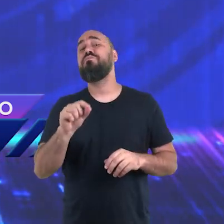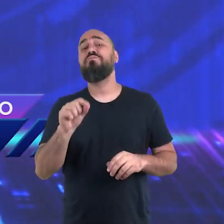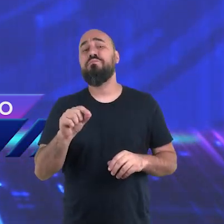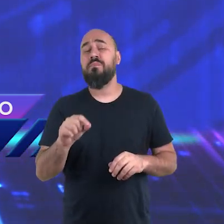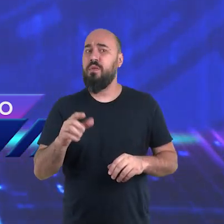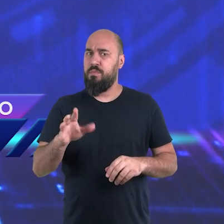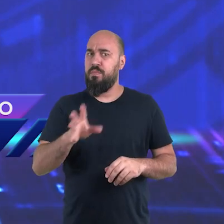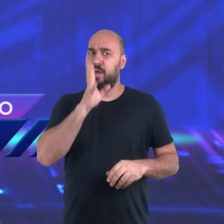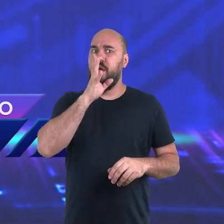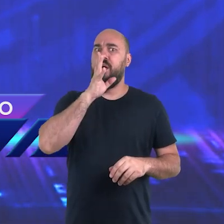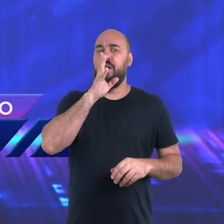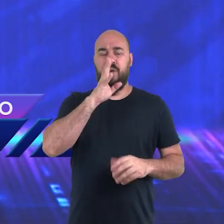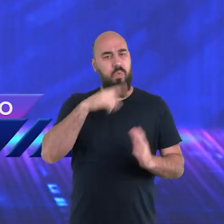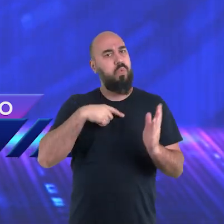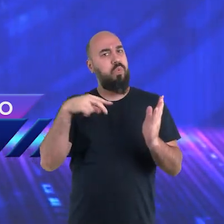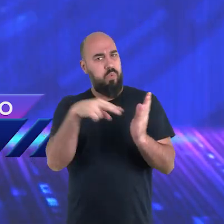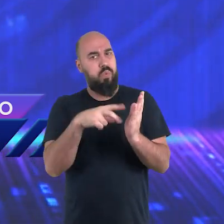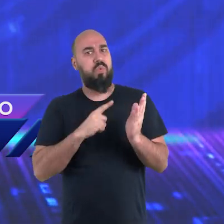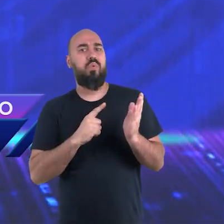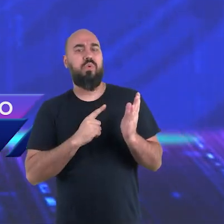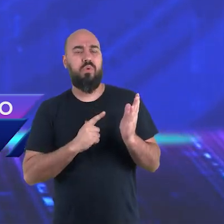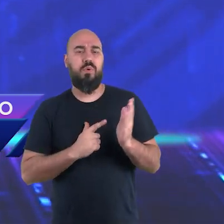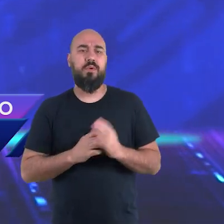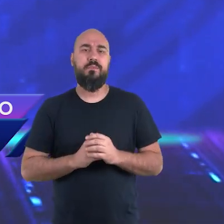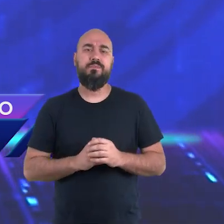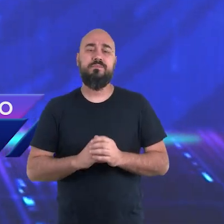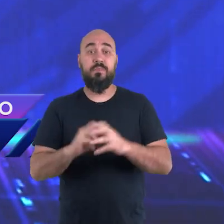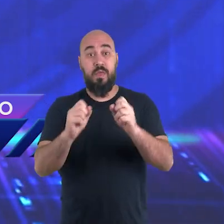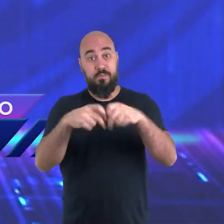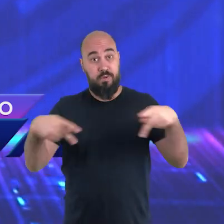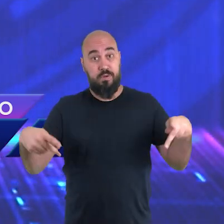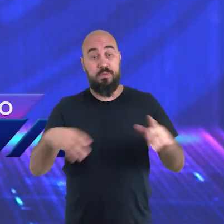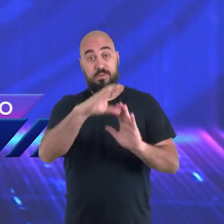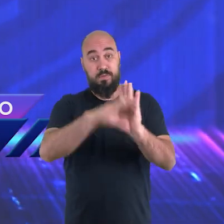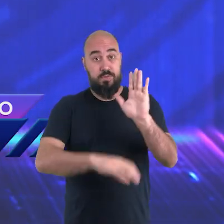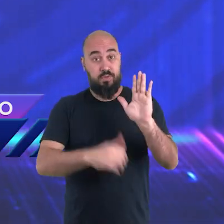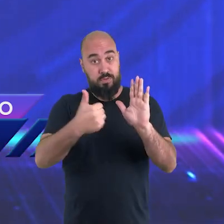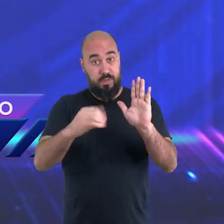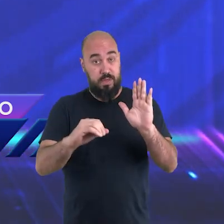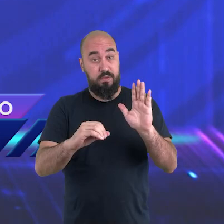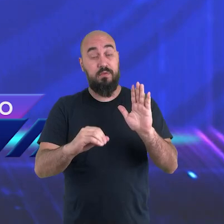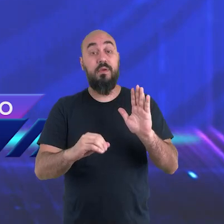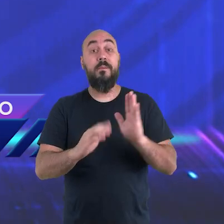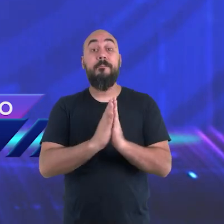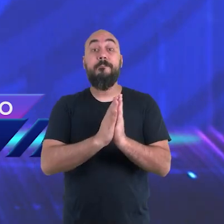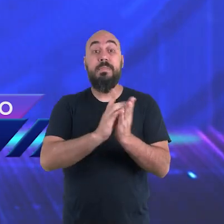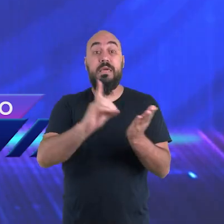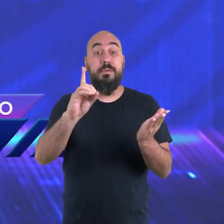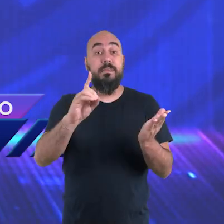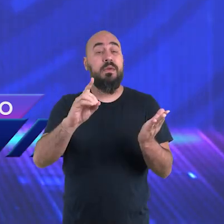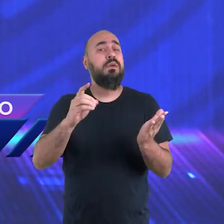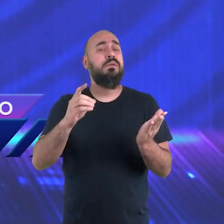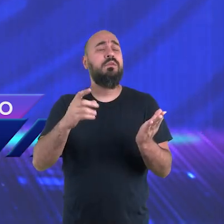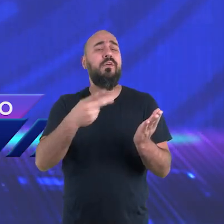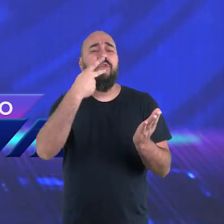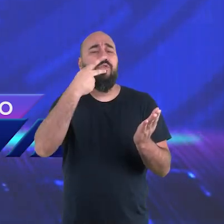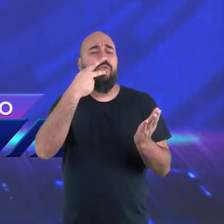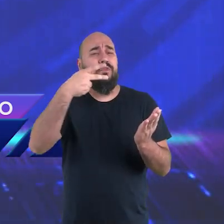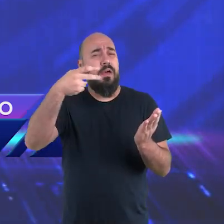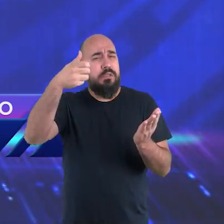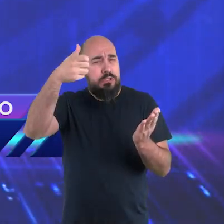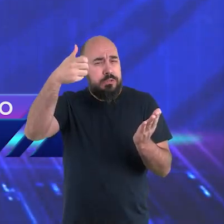são impressionantes em toda a palavra do Senhor. Em Apocalipse, no capítulo 10, a Bíblia fala de uma